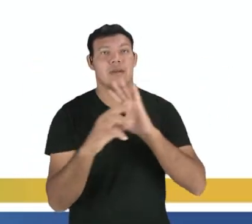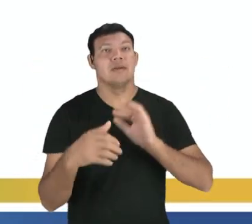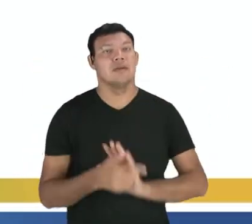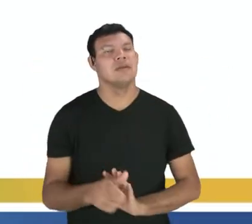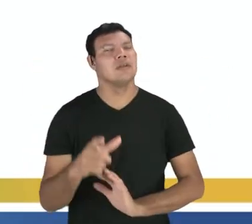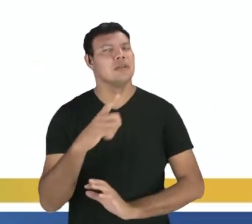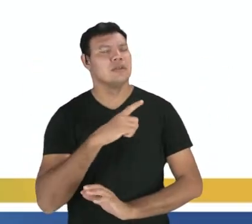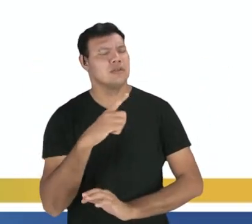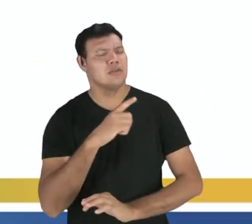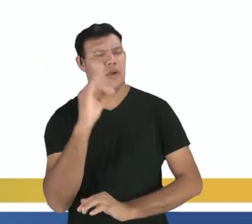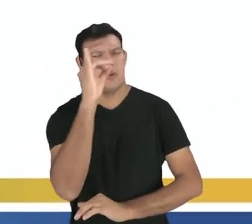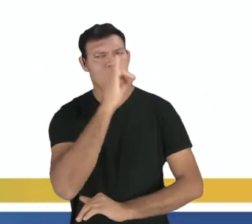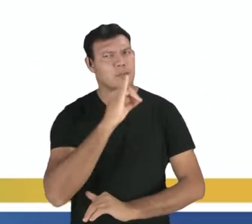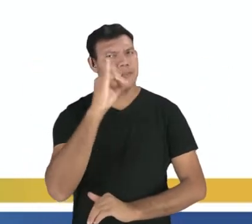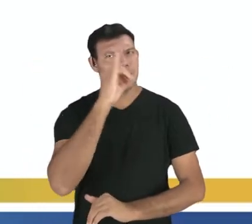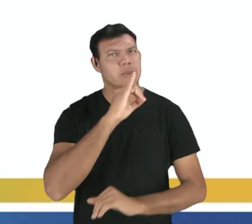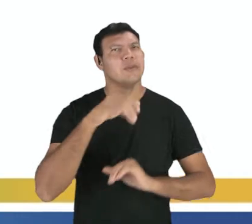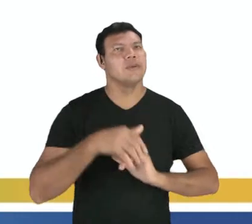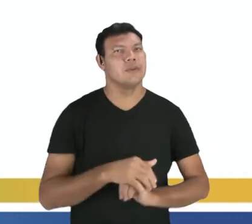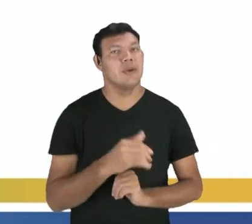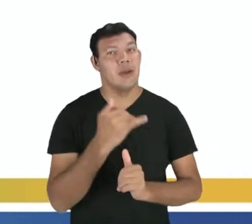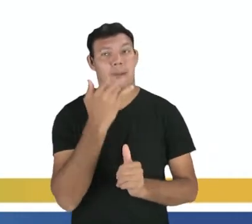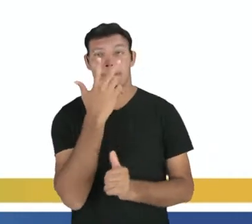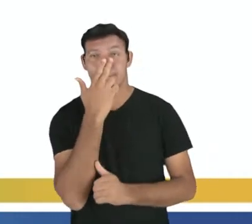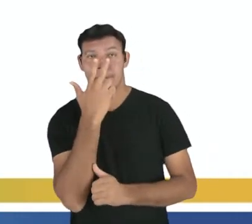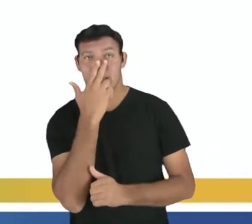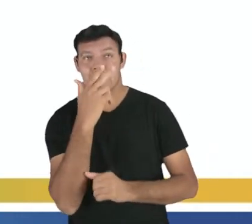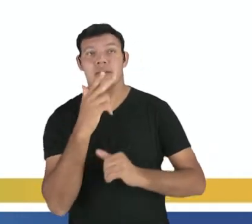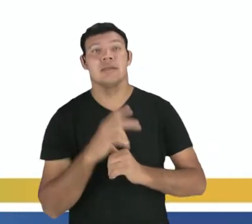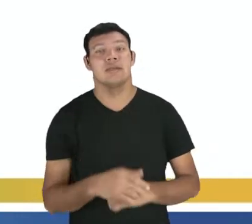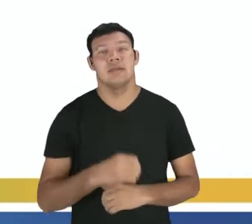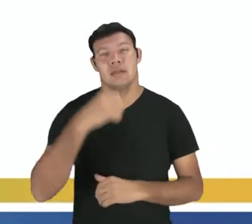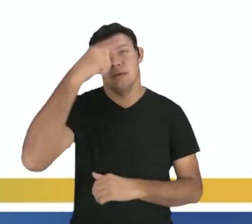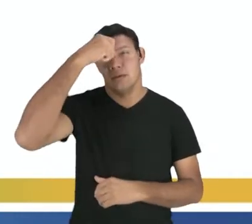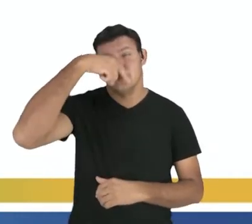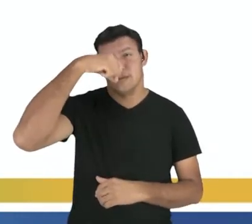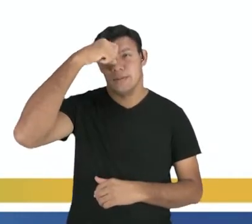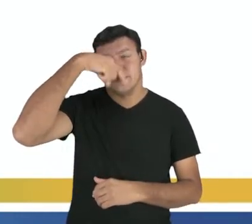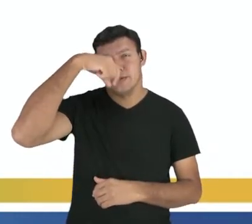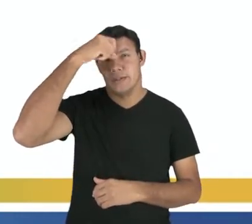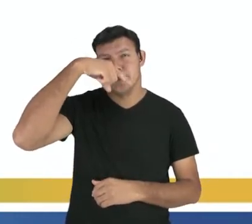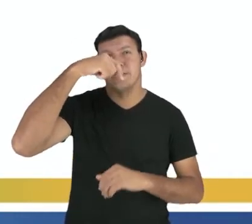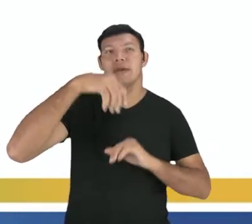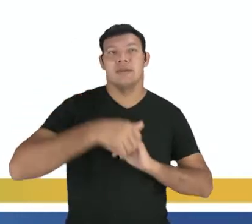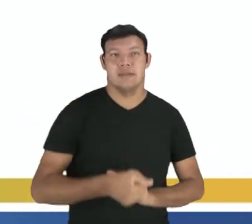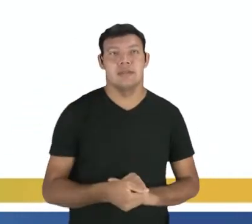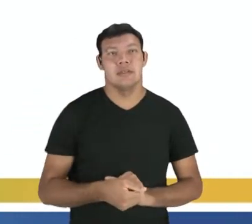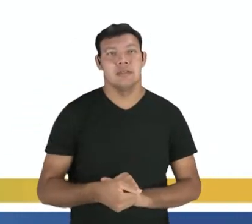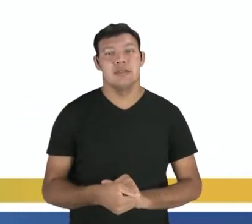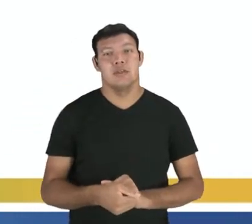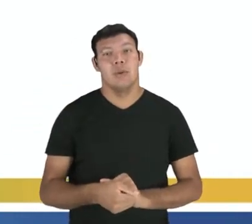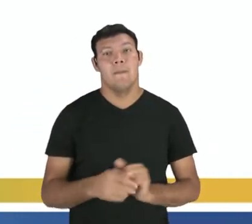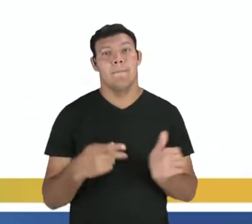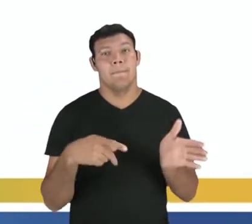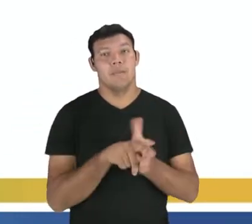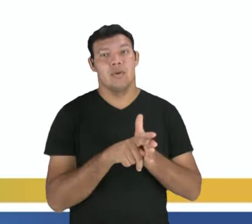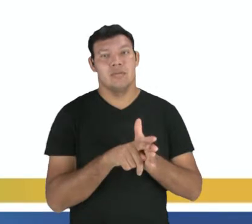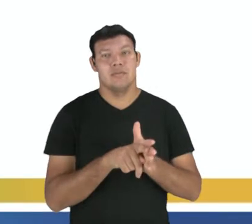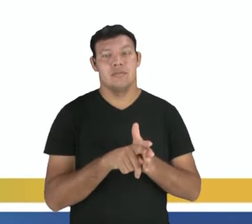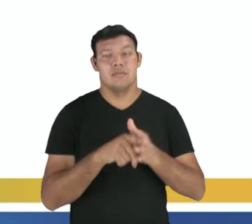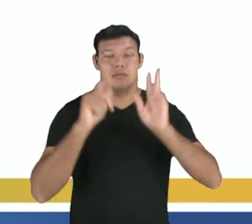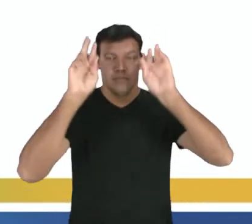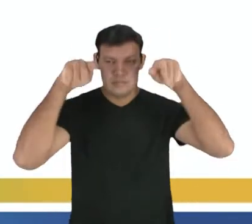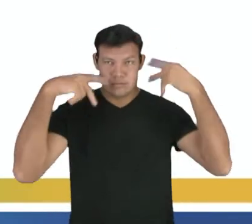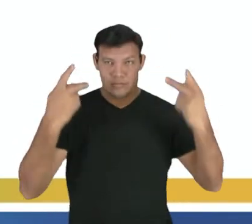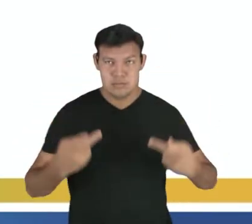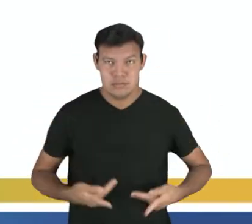gripe humana. Vejam que a palavra porco, ela está sendo repetida, né? Temos duas frases, na